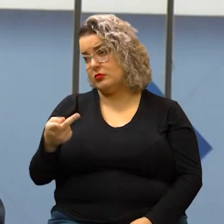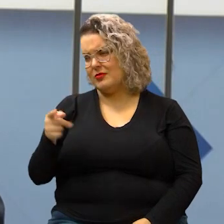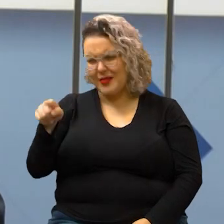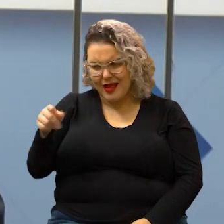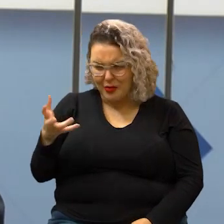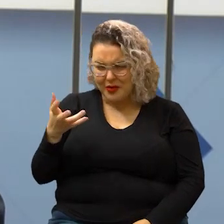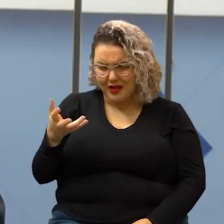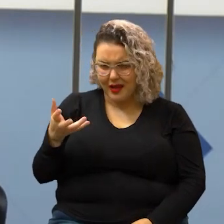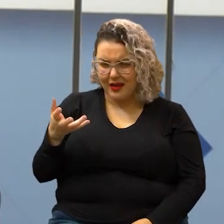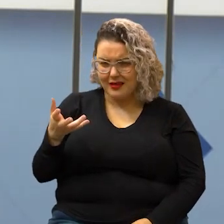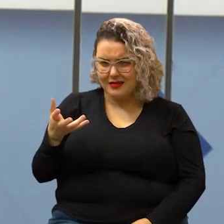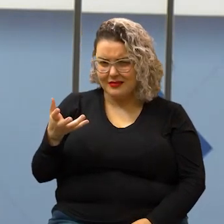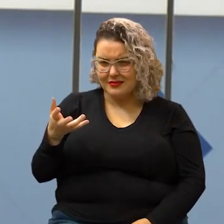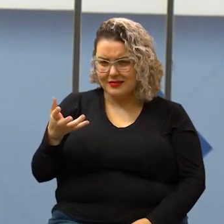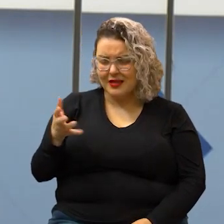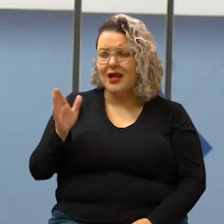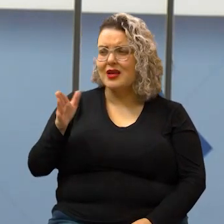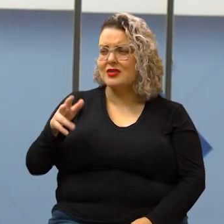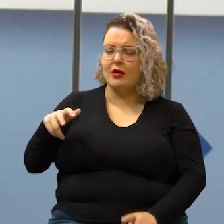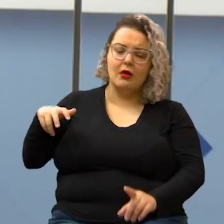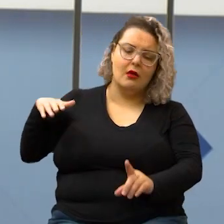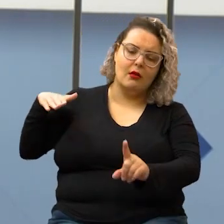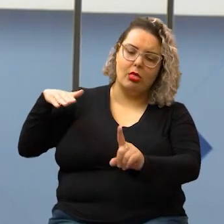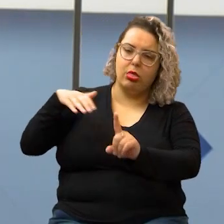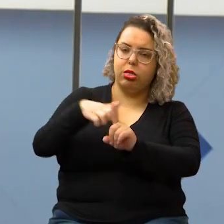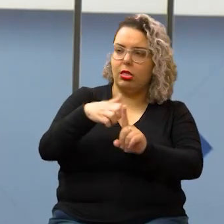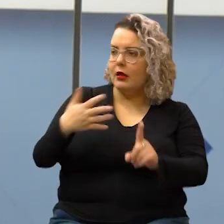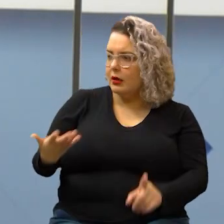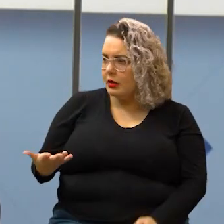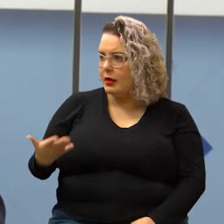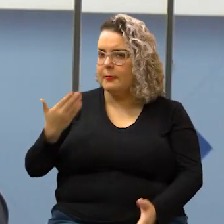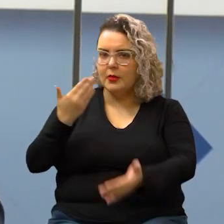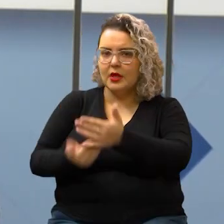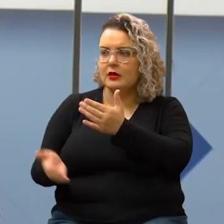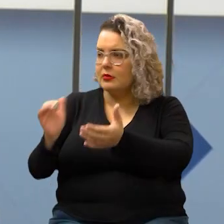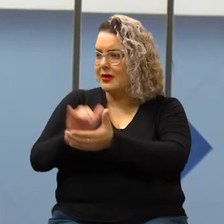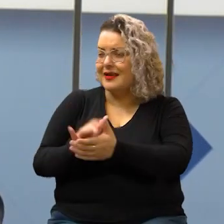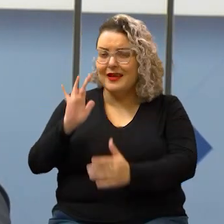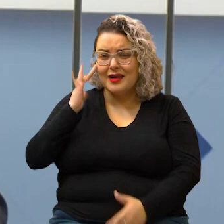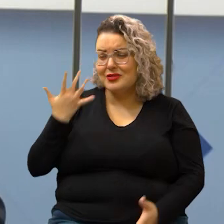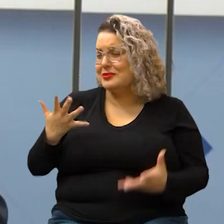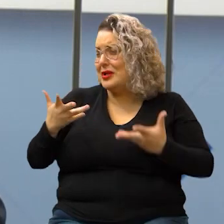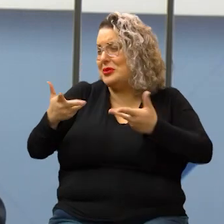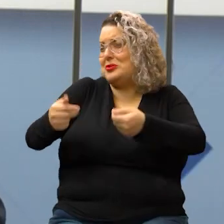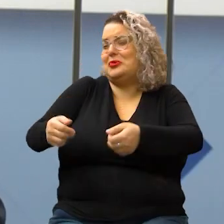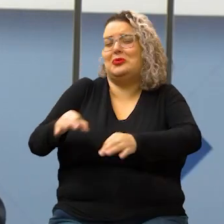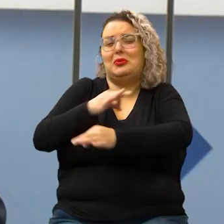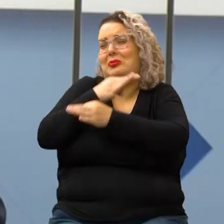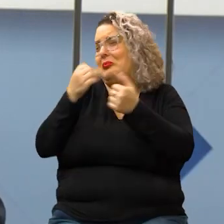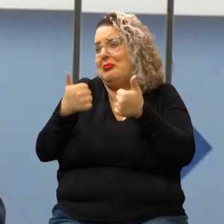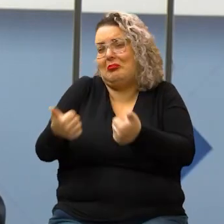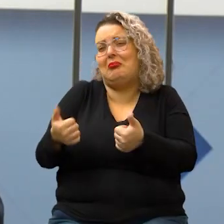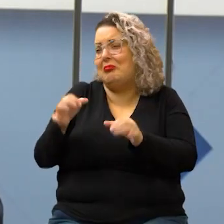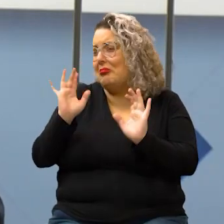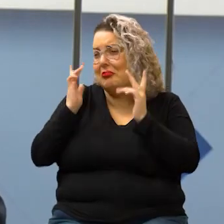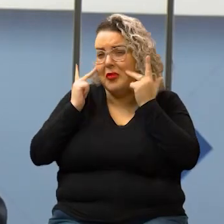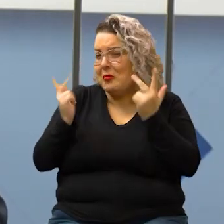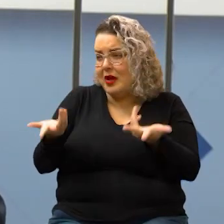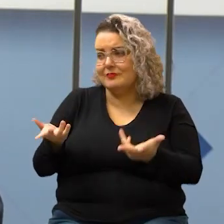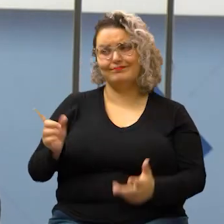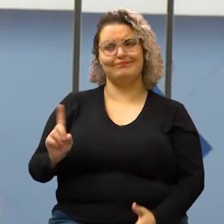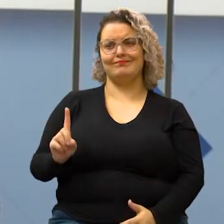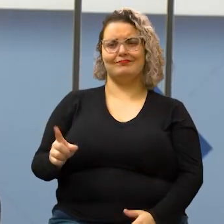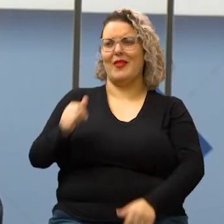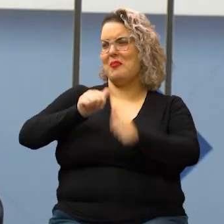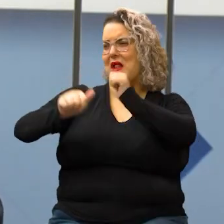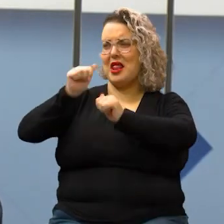você quer? Você já bateu o carro, perdeu o casamento e está achando que está tudo normal? Não está tudo normal. Você está bebendo